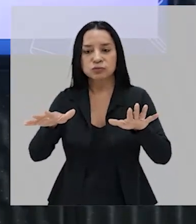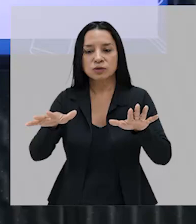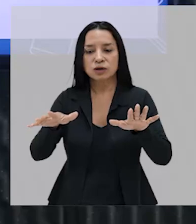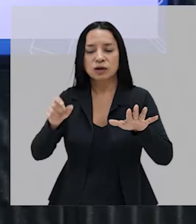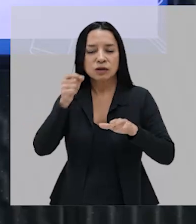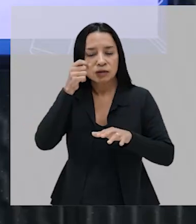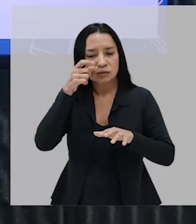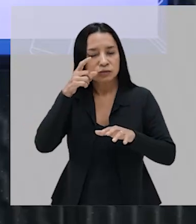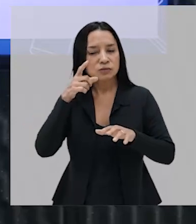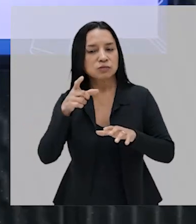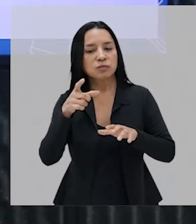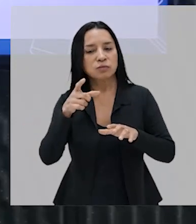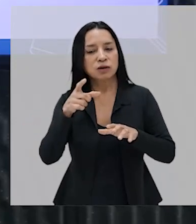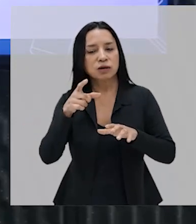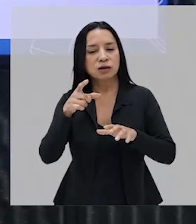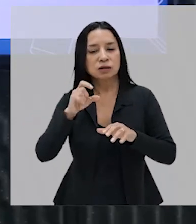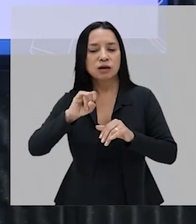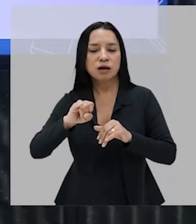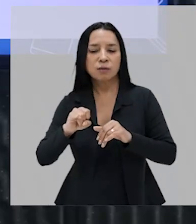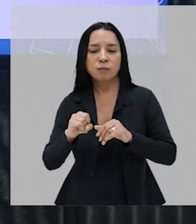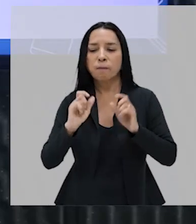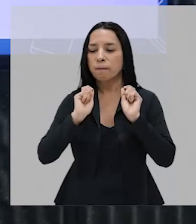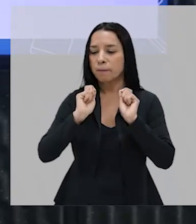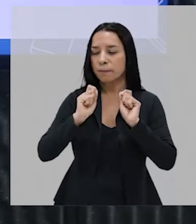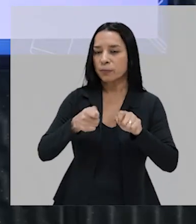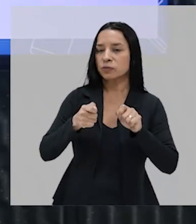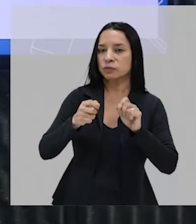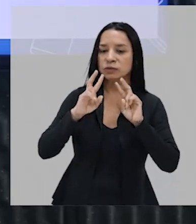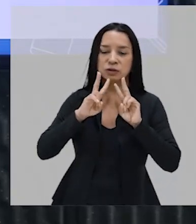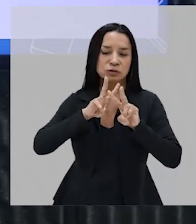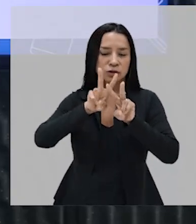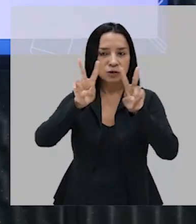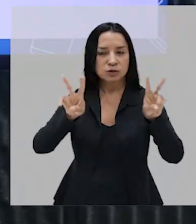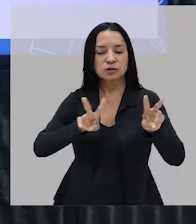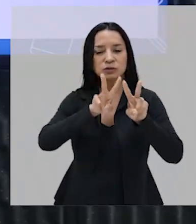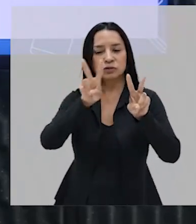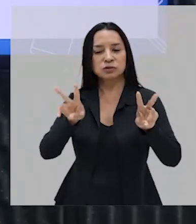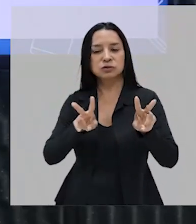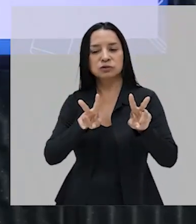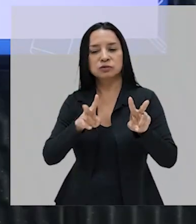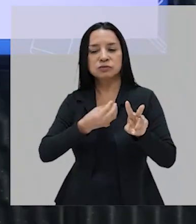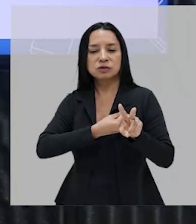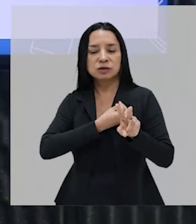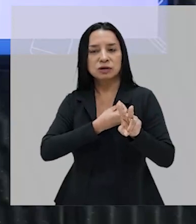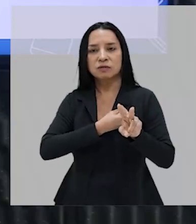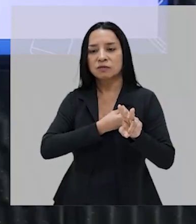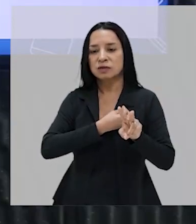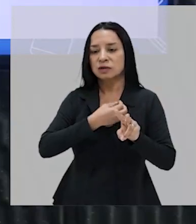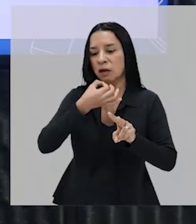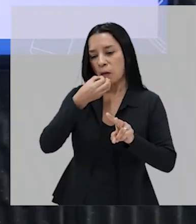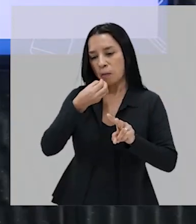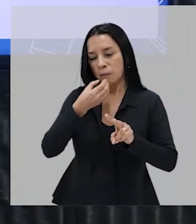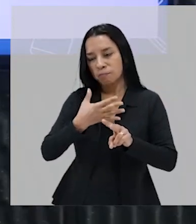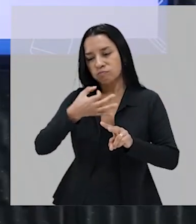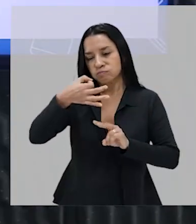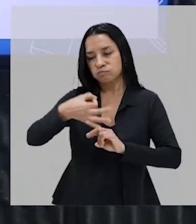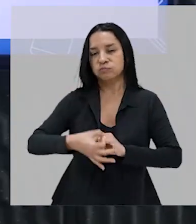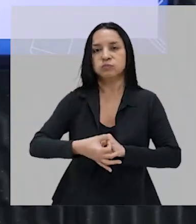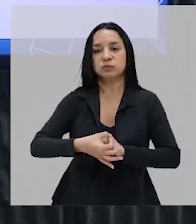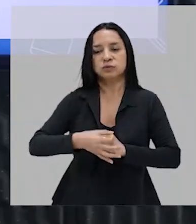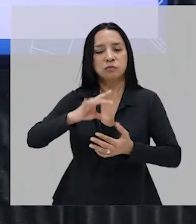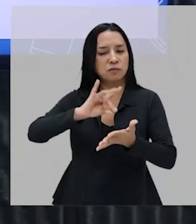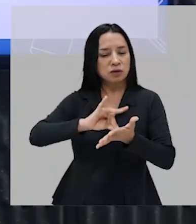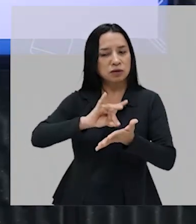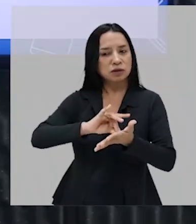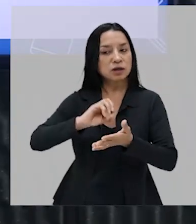a possibilidade de você enxergar a realidade de uma maneira muito mais adequada. Bom, eu não vou dizer que verdadeira ou exata,